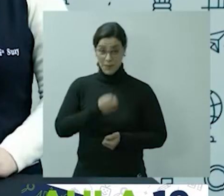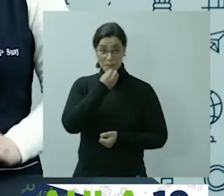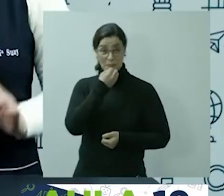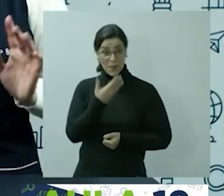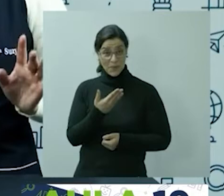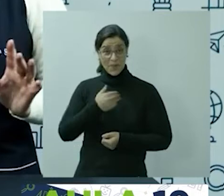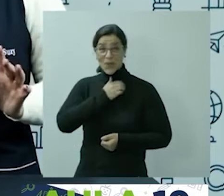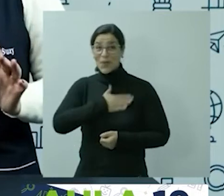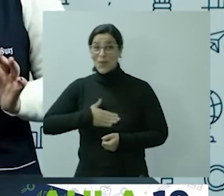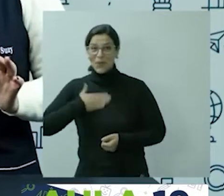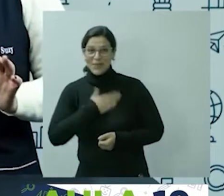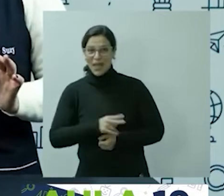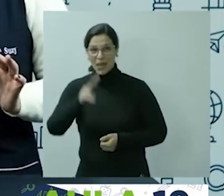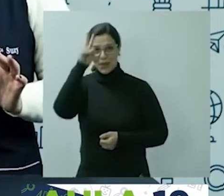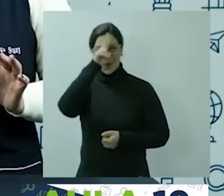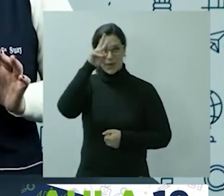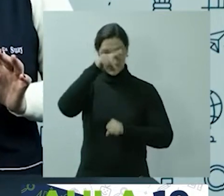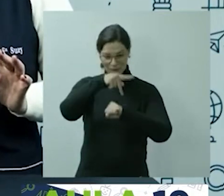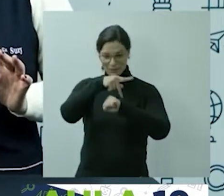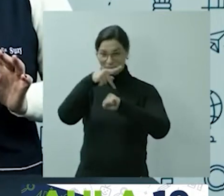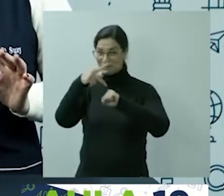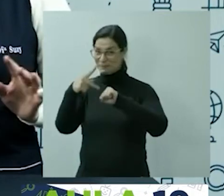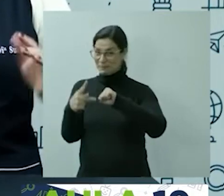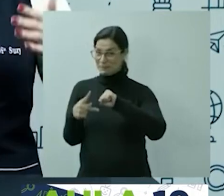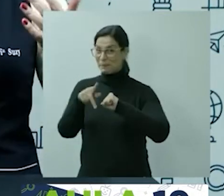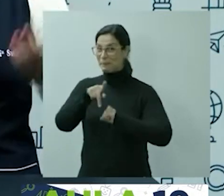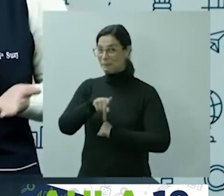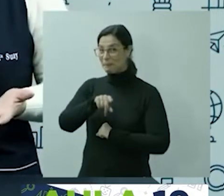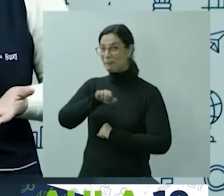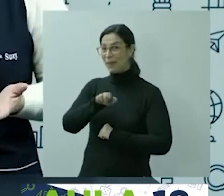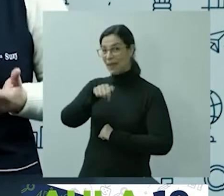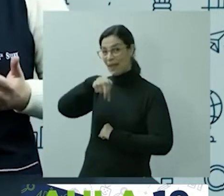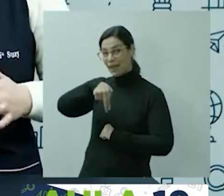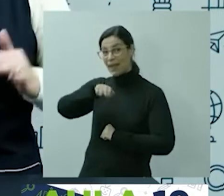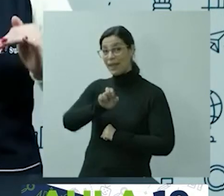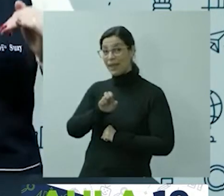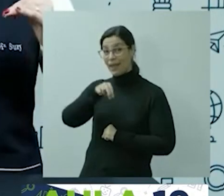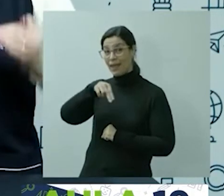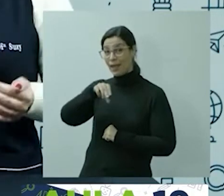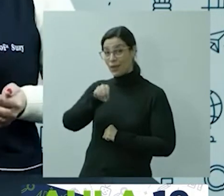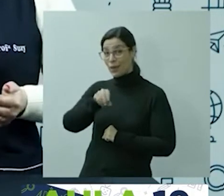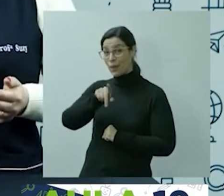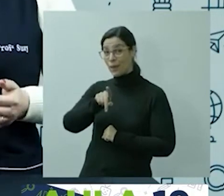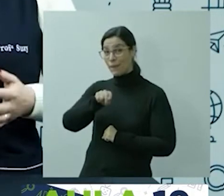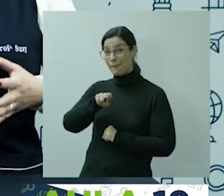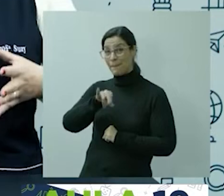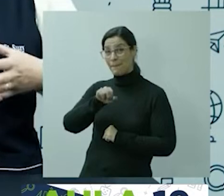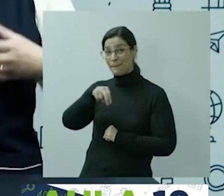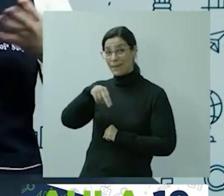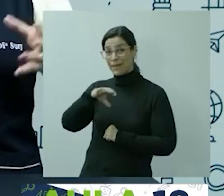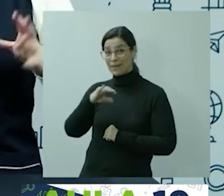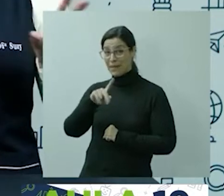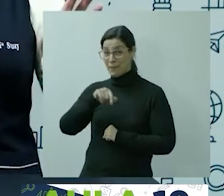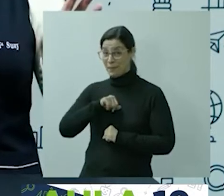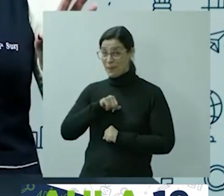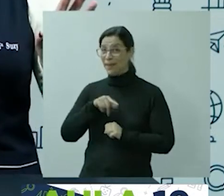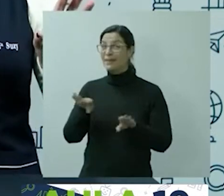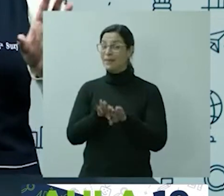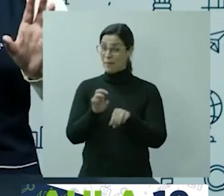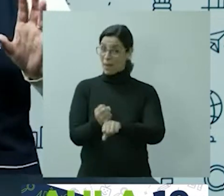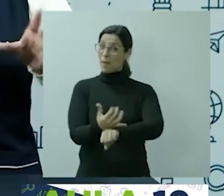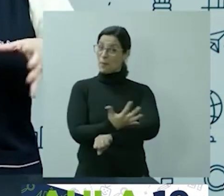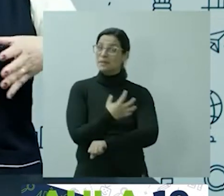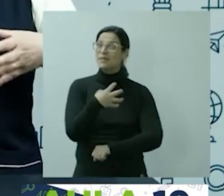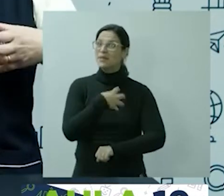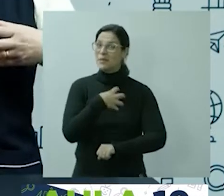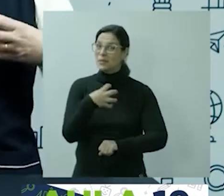bem. Gostaram da história do Pequeno Príncipe? Ela é cheia de emoção, de aventuras e fala sobre muitos